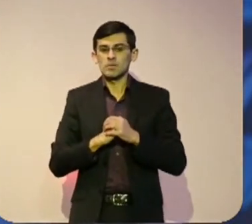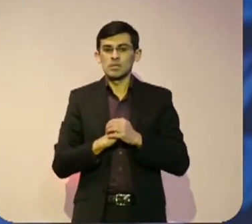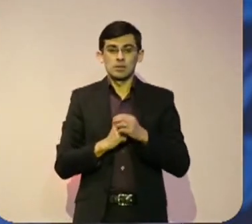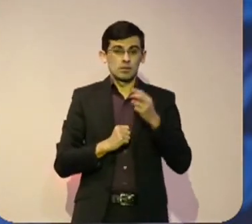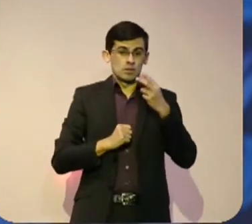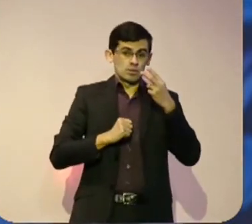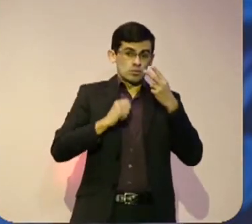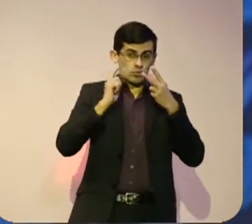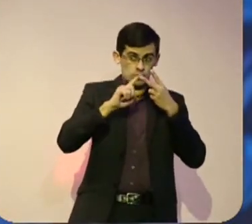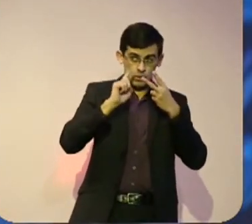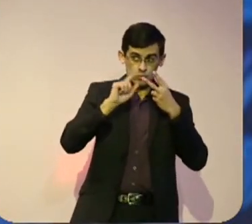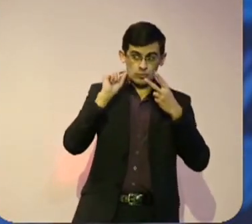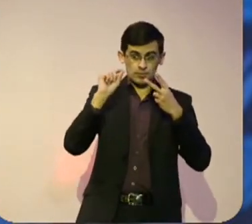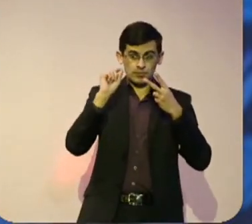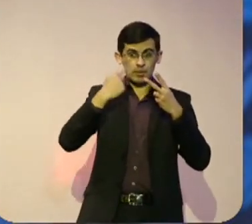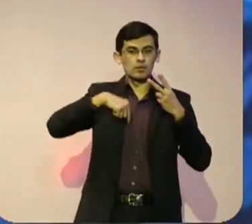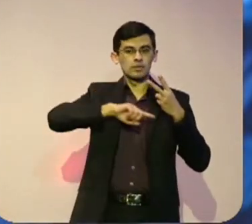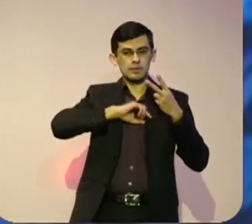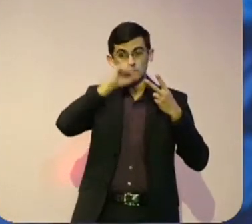Segundo lugar,